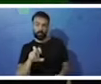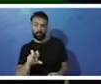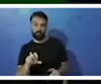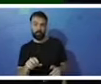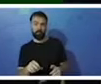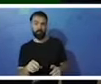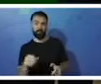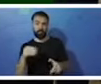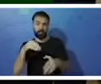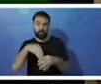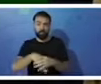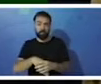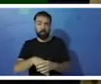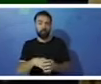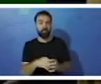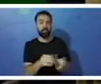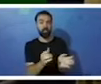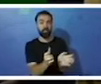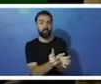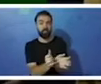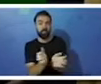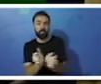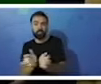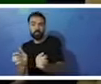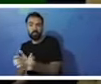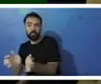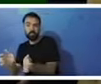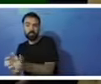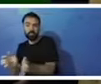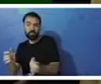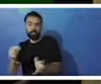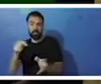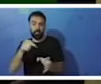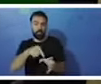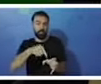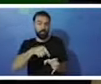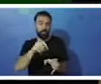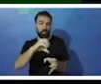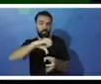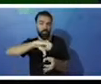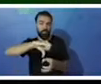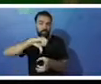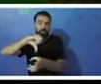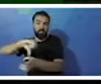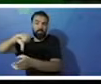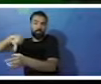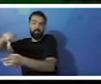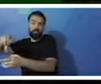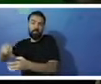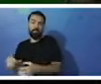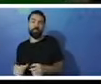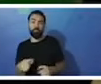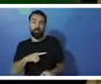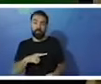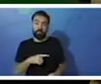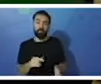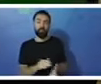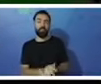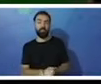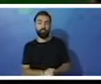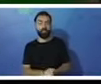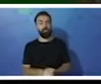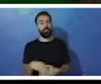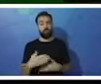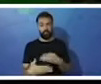a quantidade exata, então ele usou essa palavra, eu estimo. E, ó, estimo. E